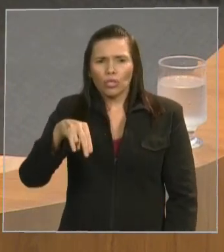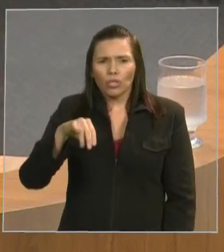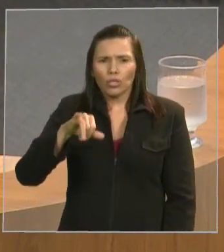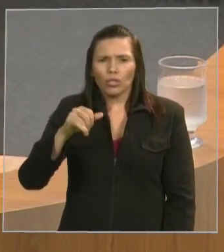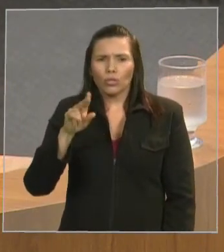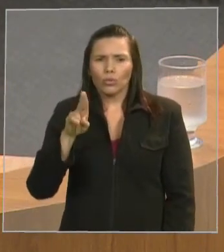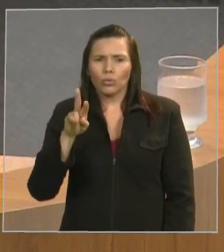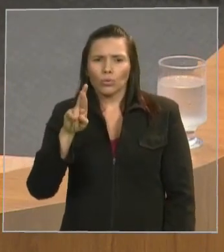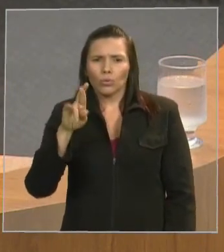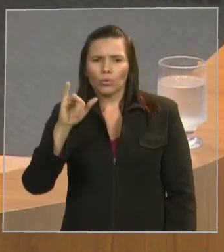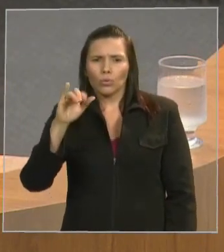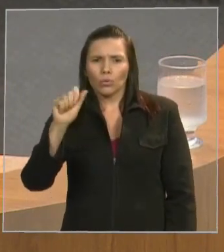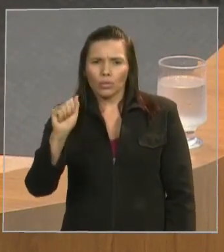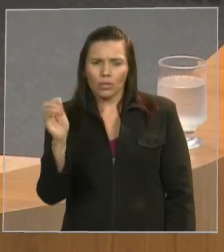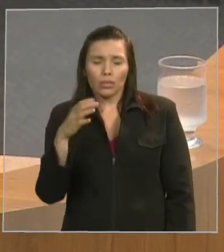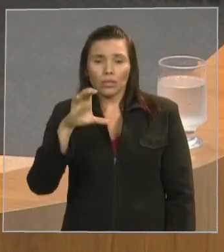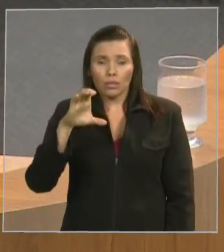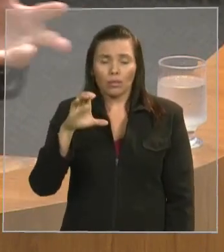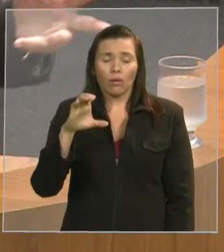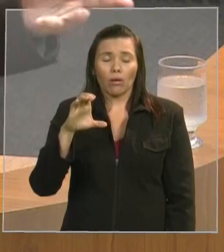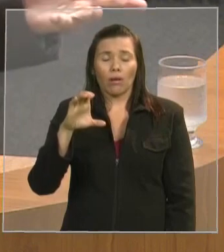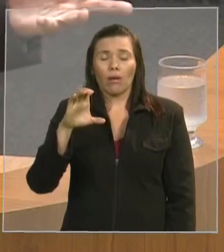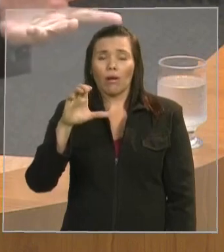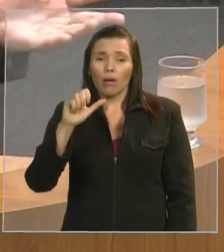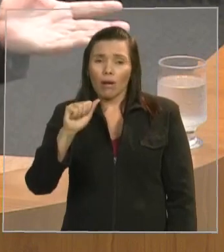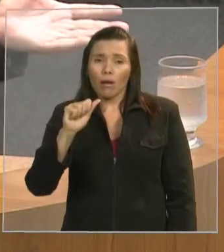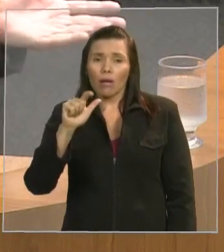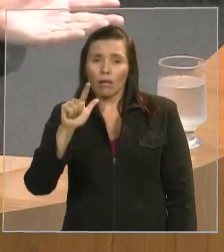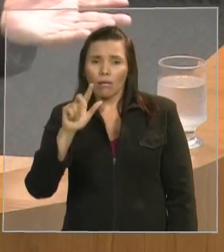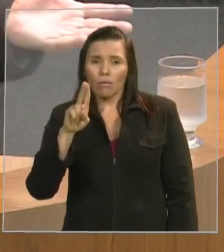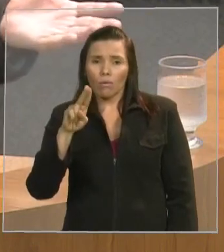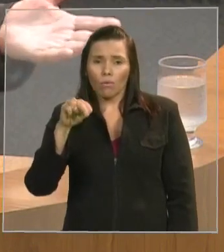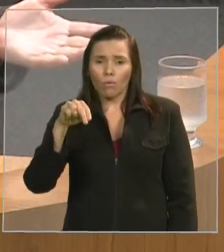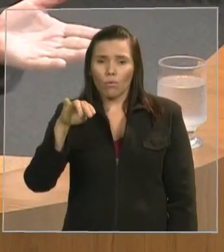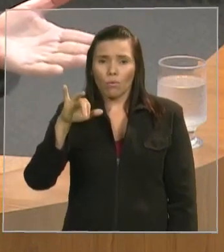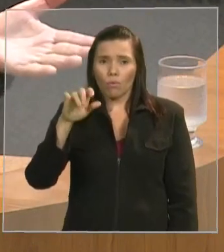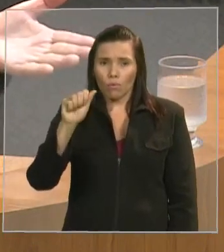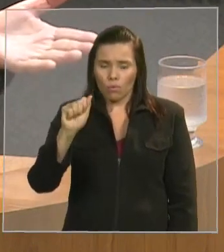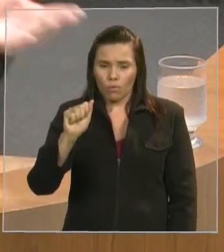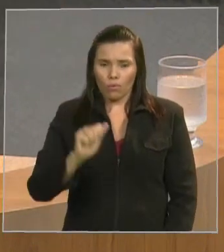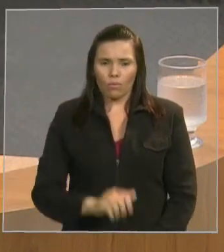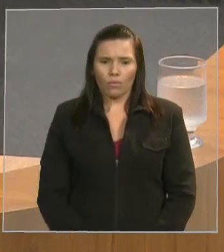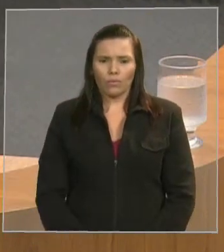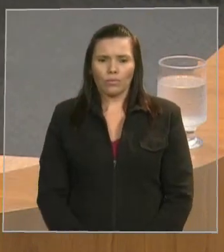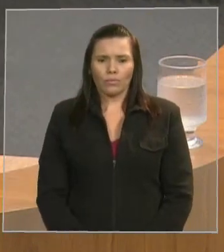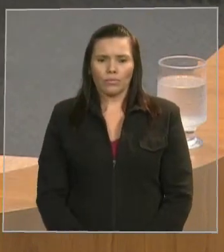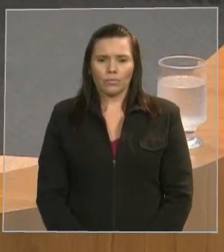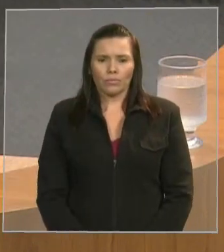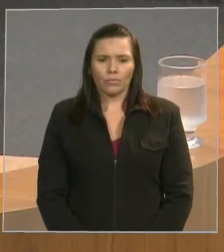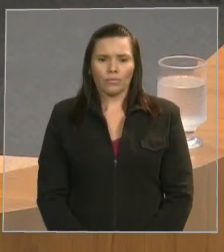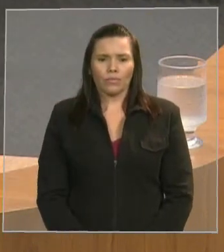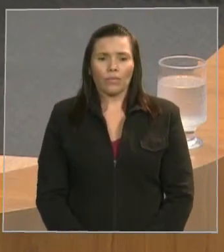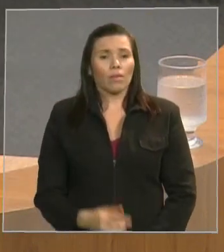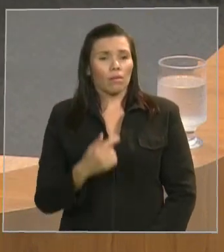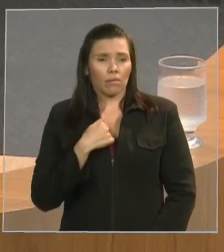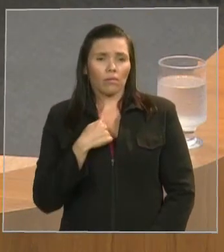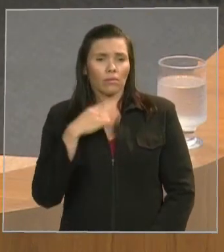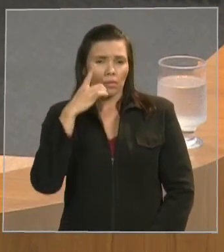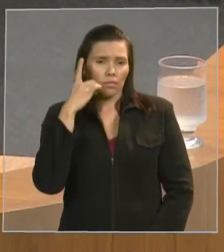secretário partindo, chama a Cutrim para... Eu sou um parlamentar, eu não posso falar o que penso.